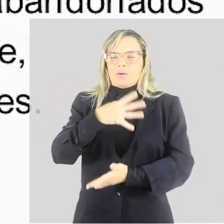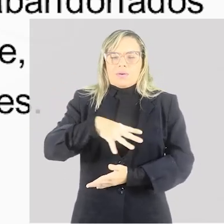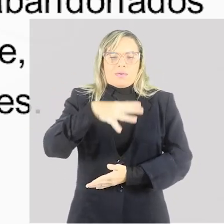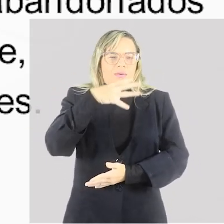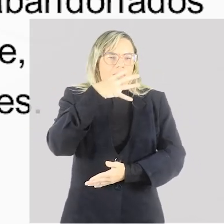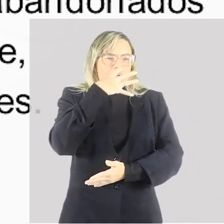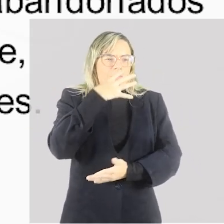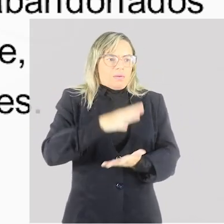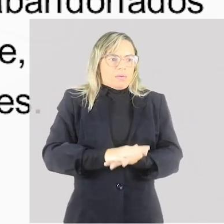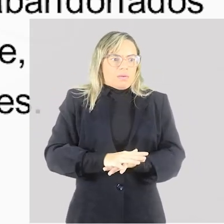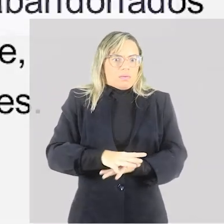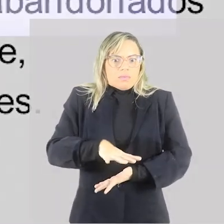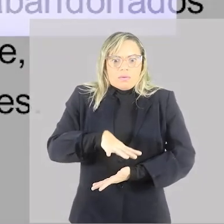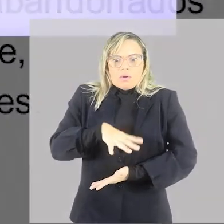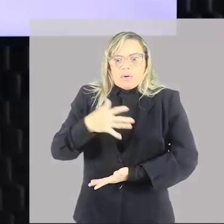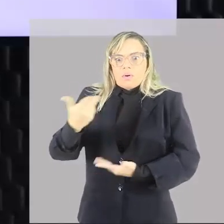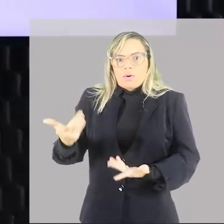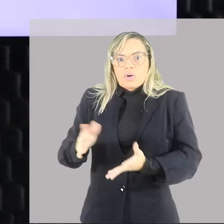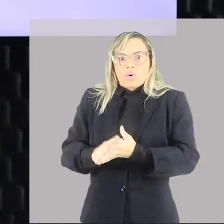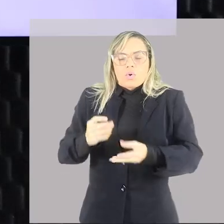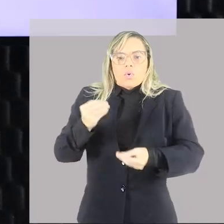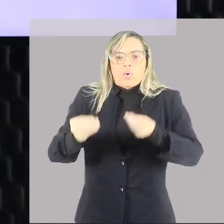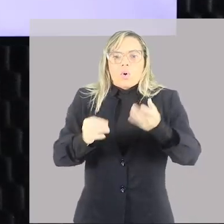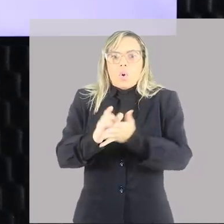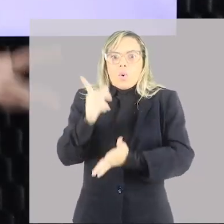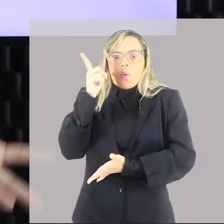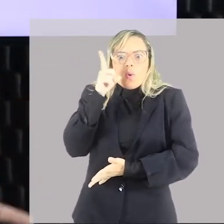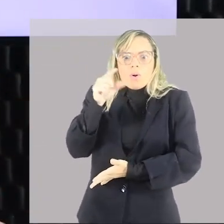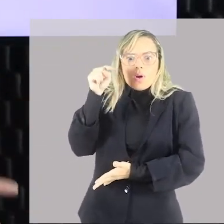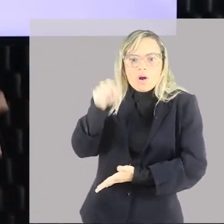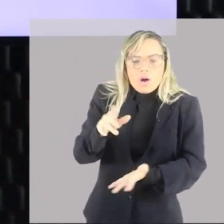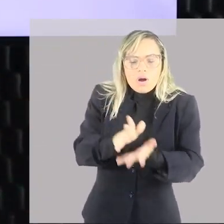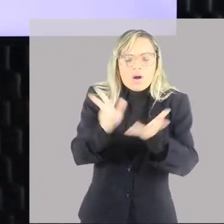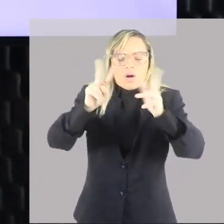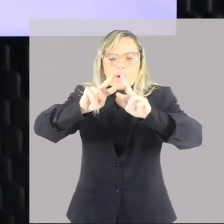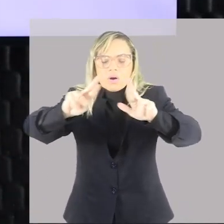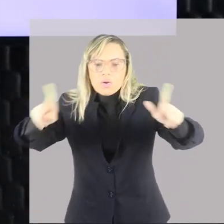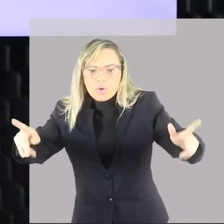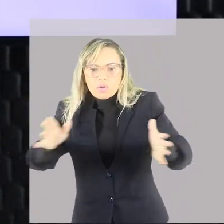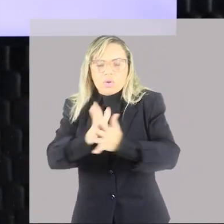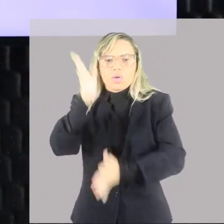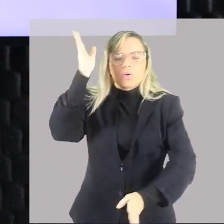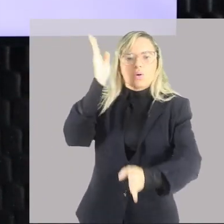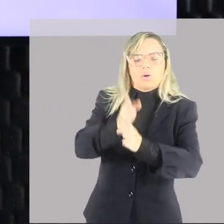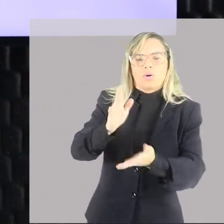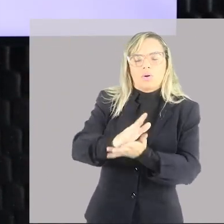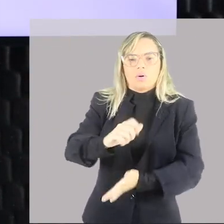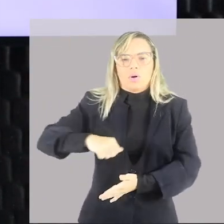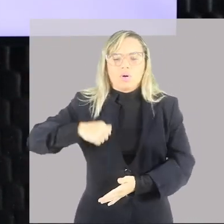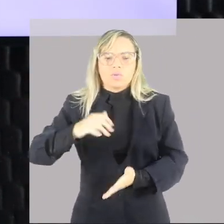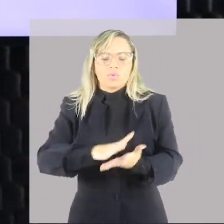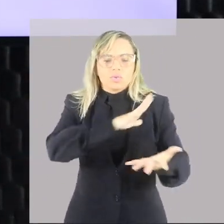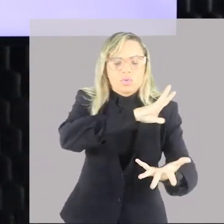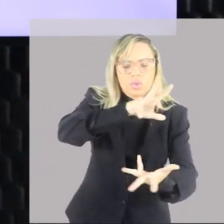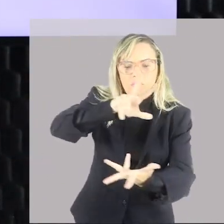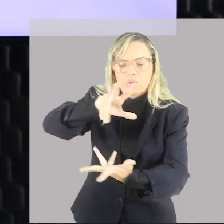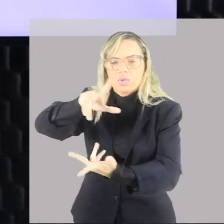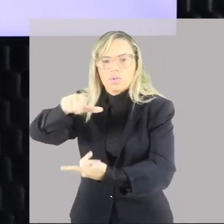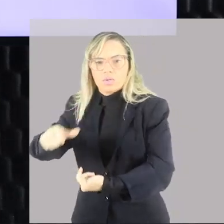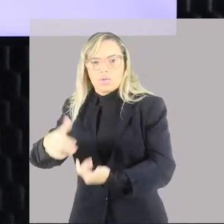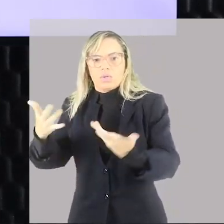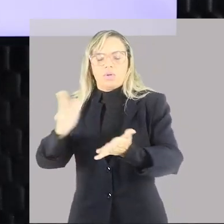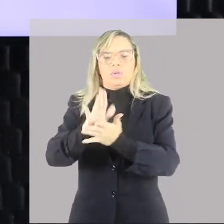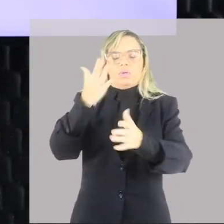espanto, que é essa forma de você conseguir olhar diferente, né, como atitude em relação ao mundo, então você